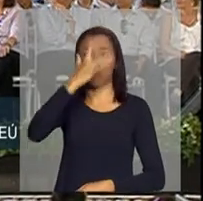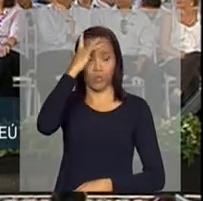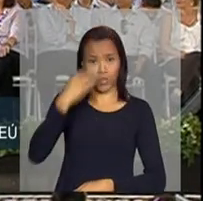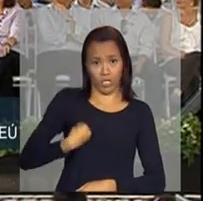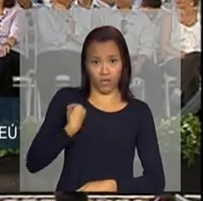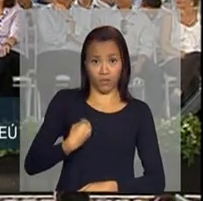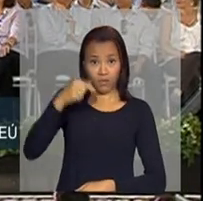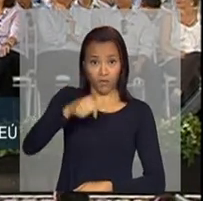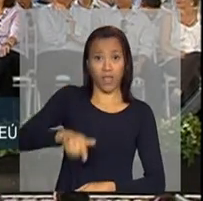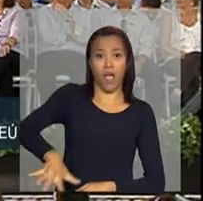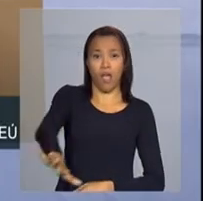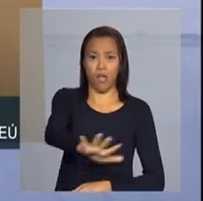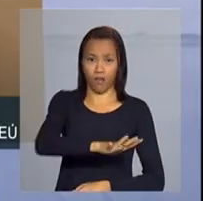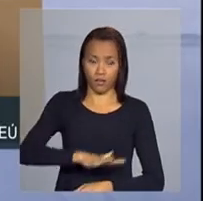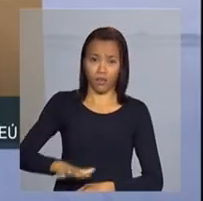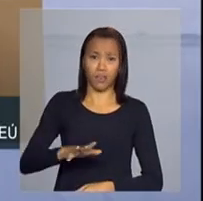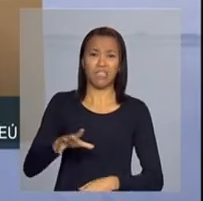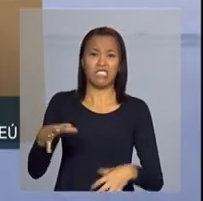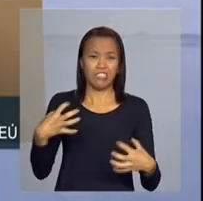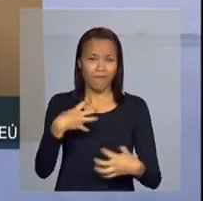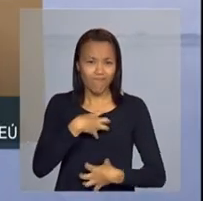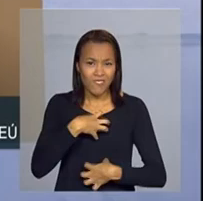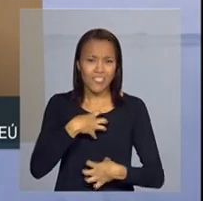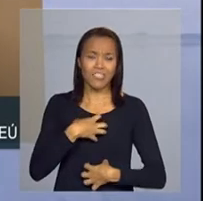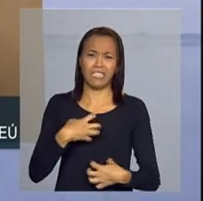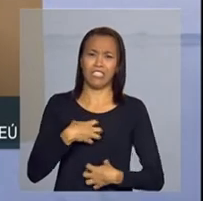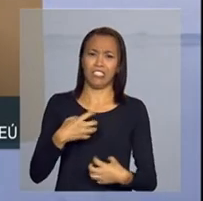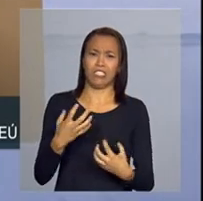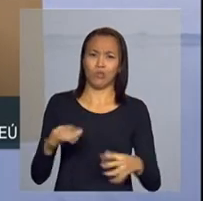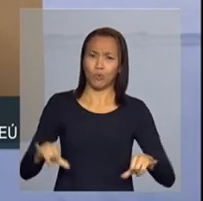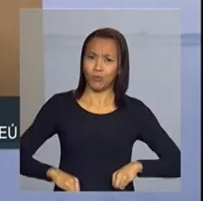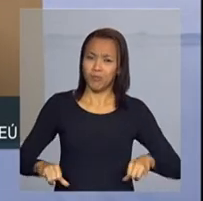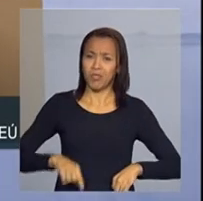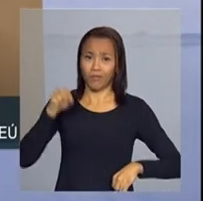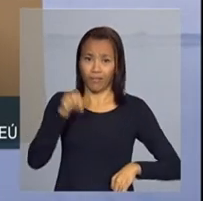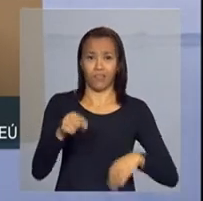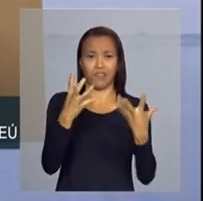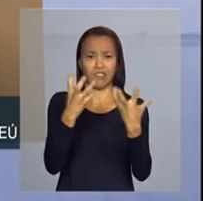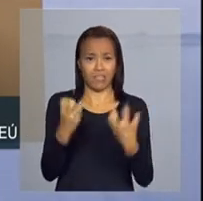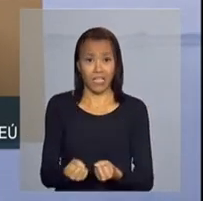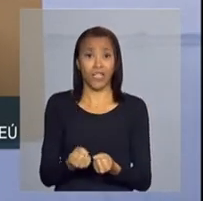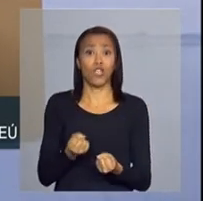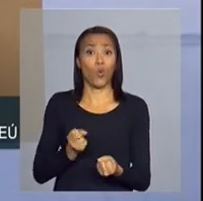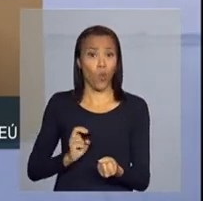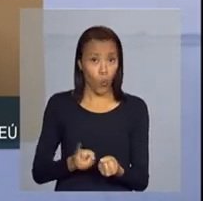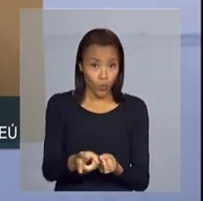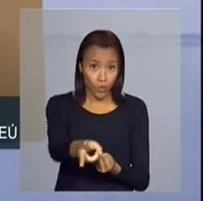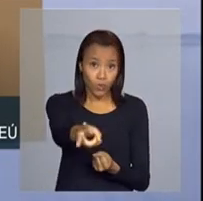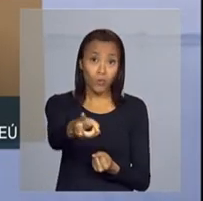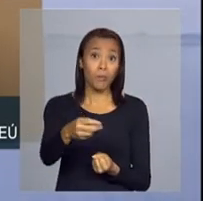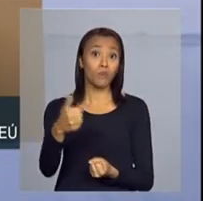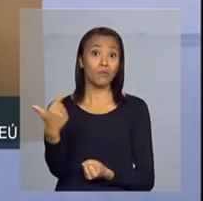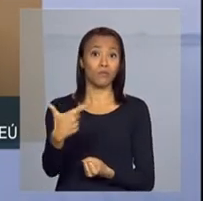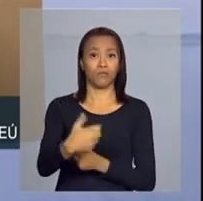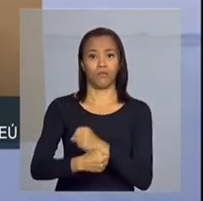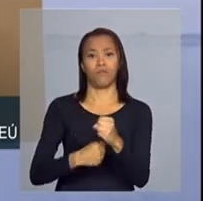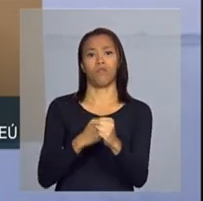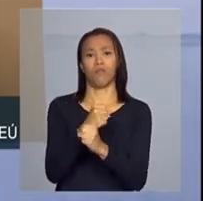são afetados por essa seca que já se prolonga e avança pelo segundo ano.